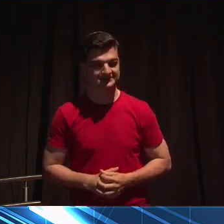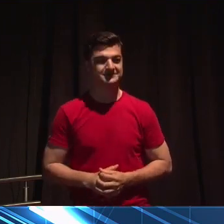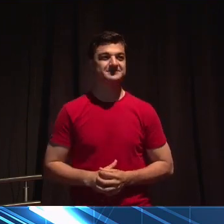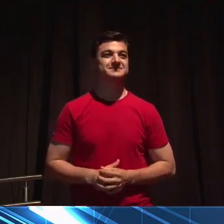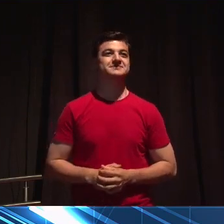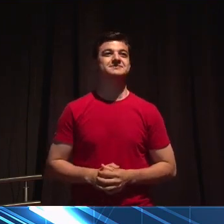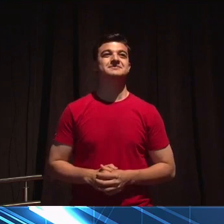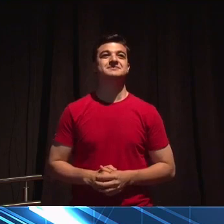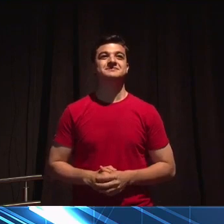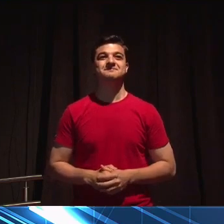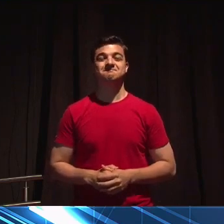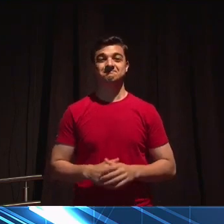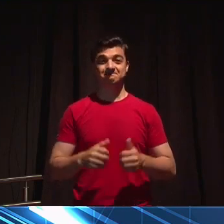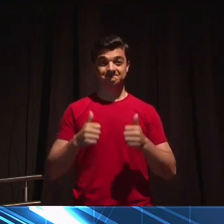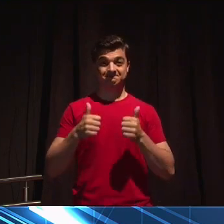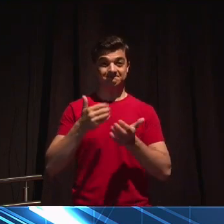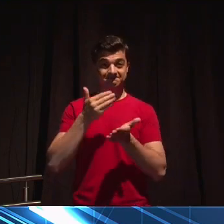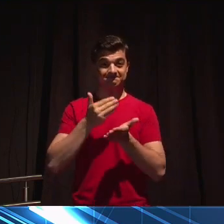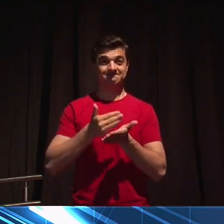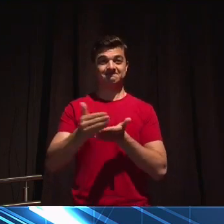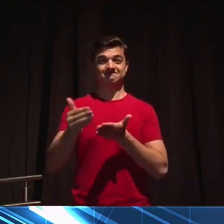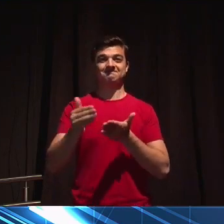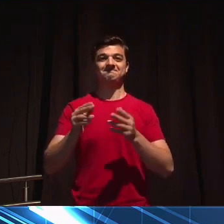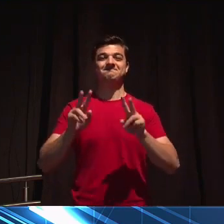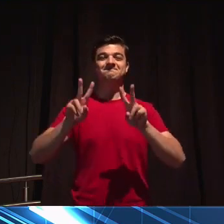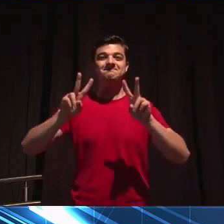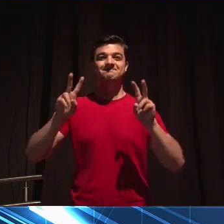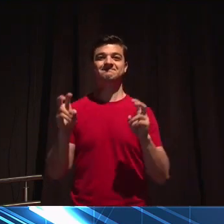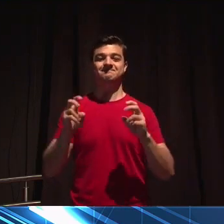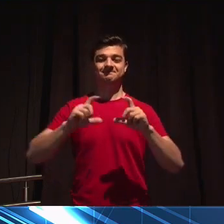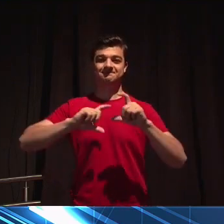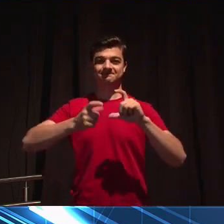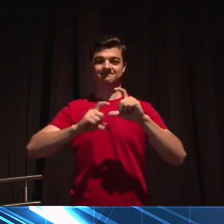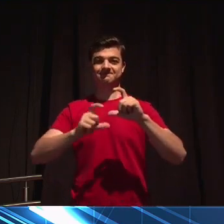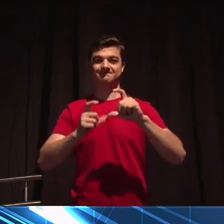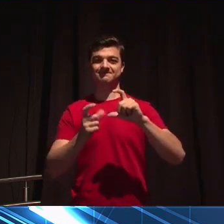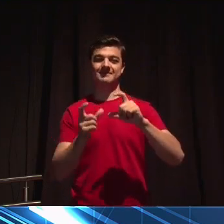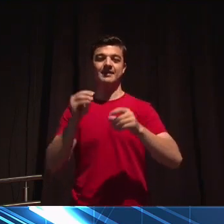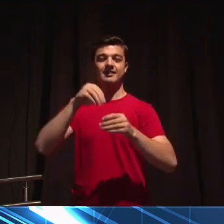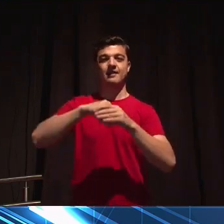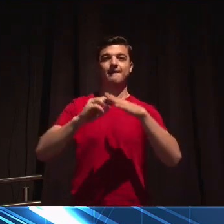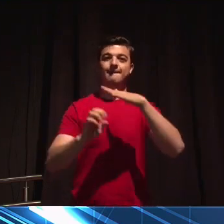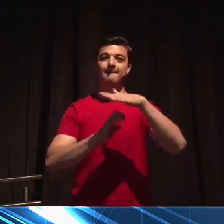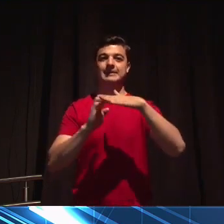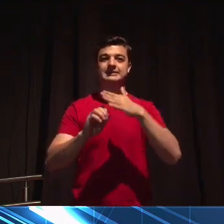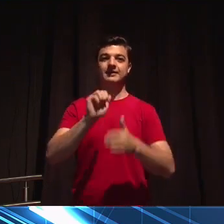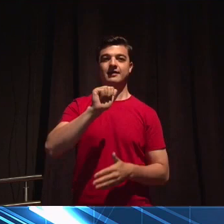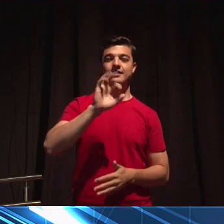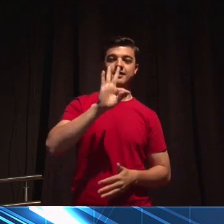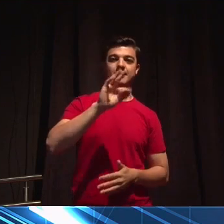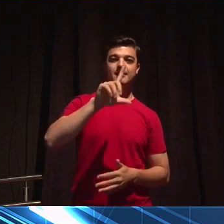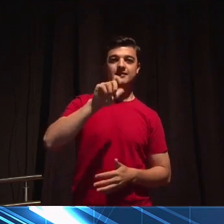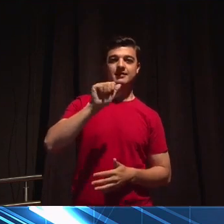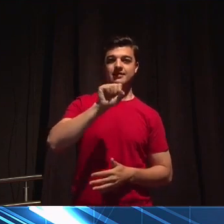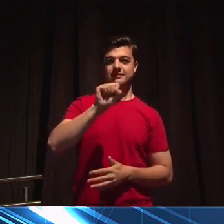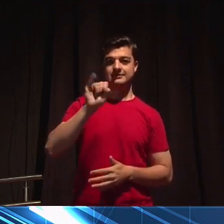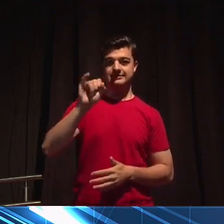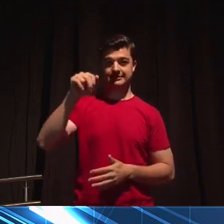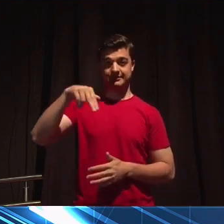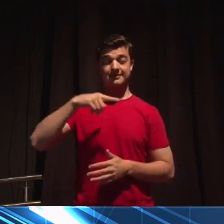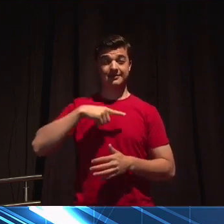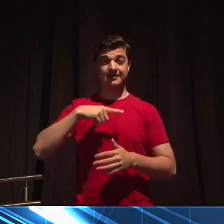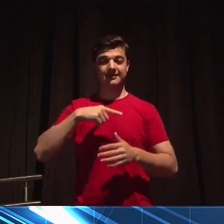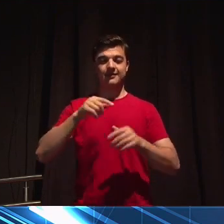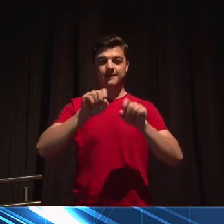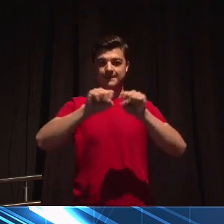é isso. Então, vamos começar aqui falando um pouco de microserviço em Node na Atlassian. Então, a Atlassian, em torno de 300 microserviços,